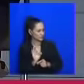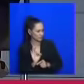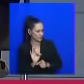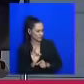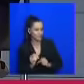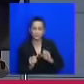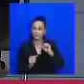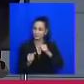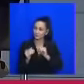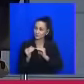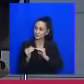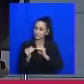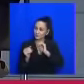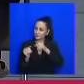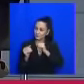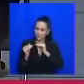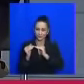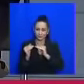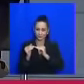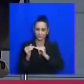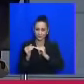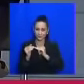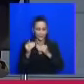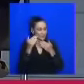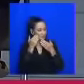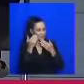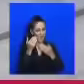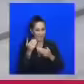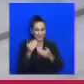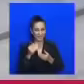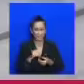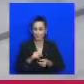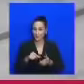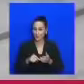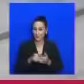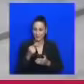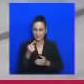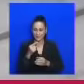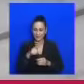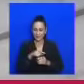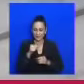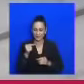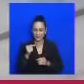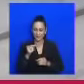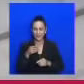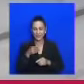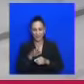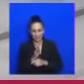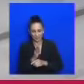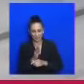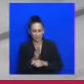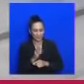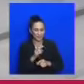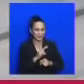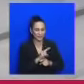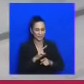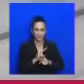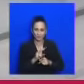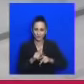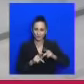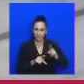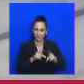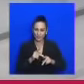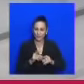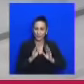confirmam? Sim, confirmo. Sim, confirmo. Obrigado. Primeiro sorteio realizado, validado por nossas auditoras